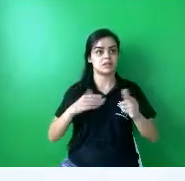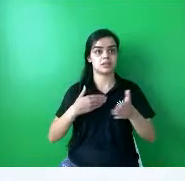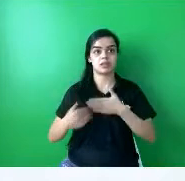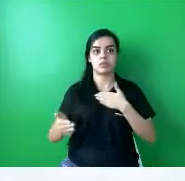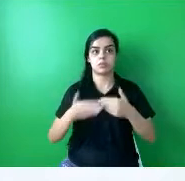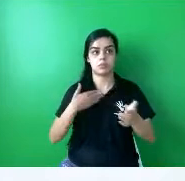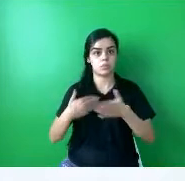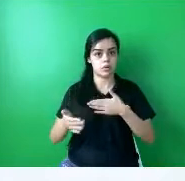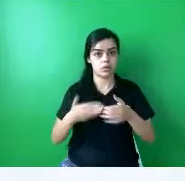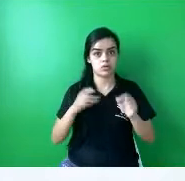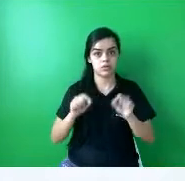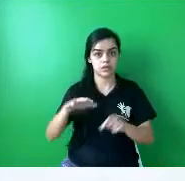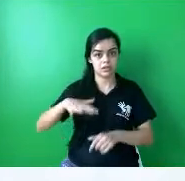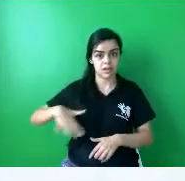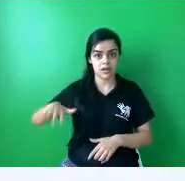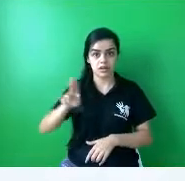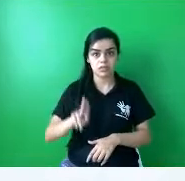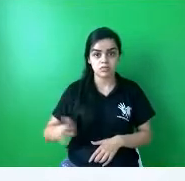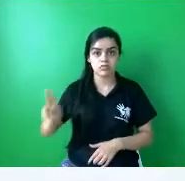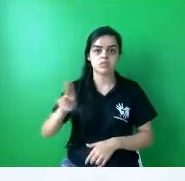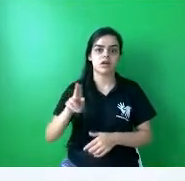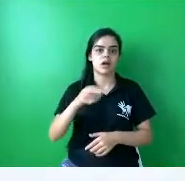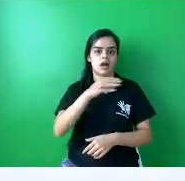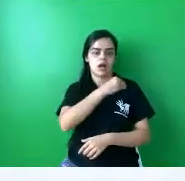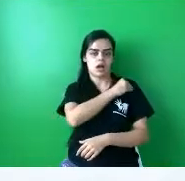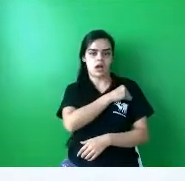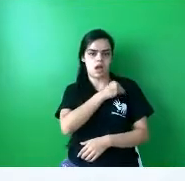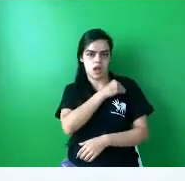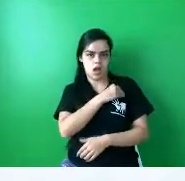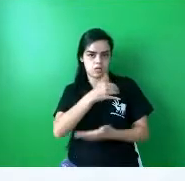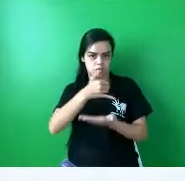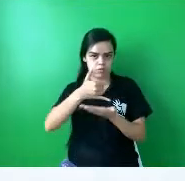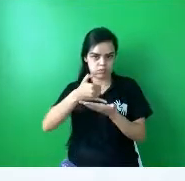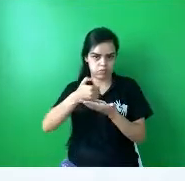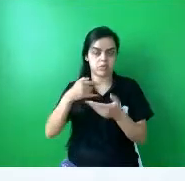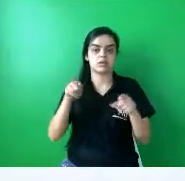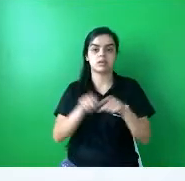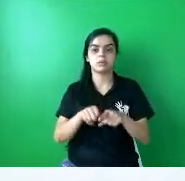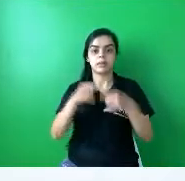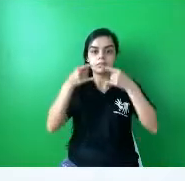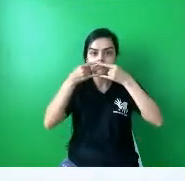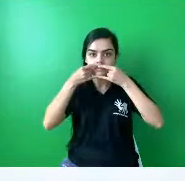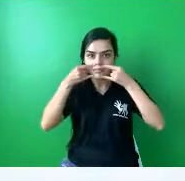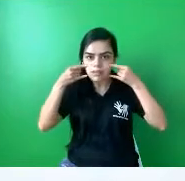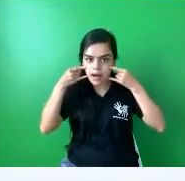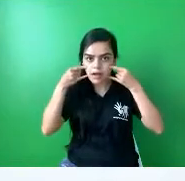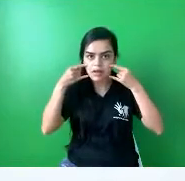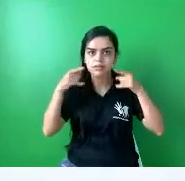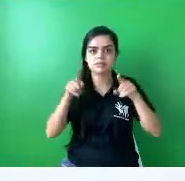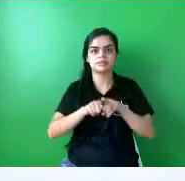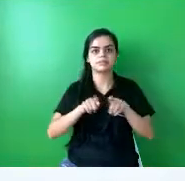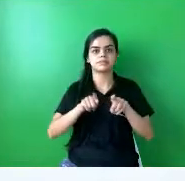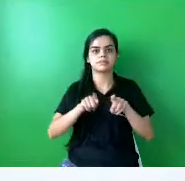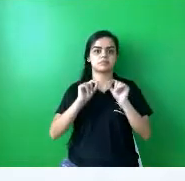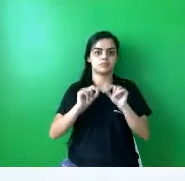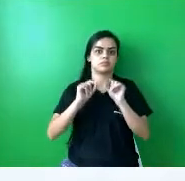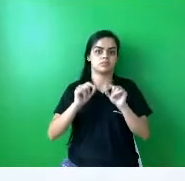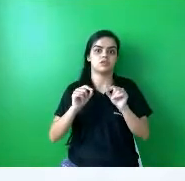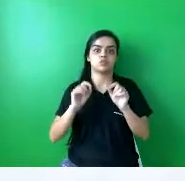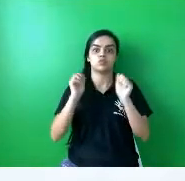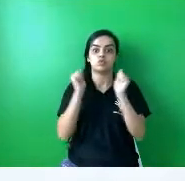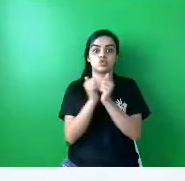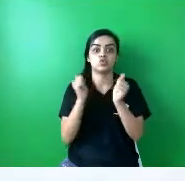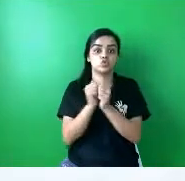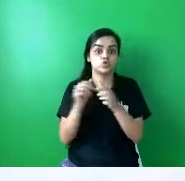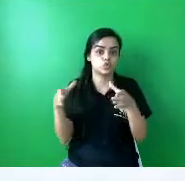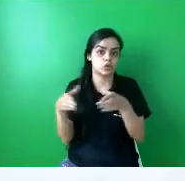não estar em área pública, utilizar álcool em gel, né? Utilizar a máscara de proteção, né? Não ficar reunido